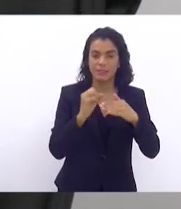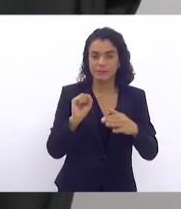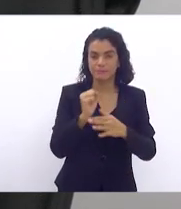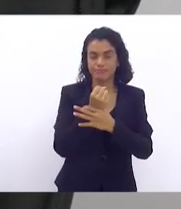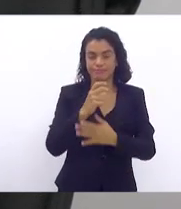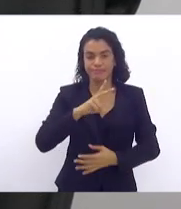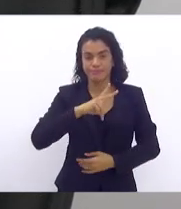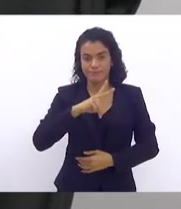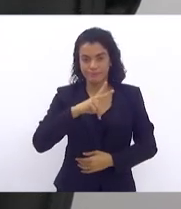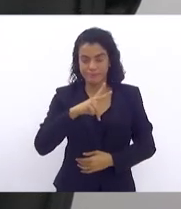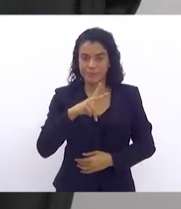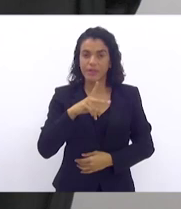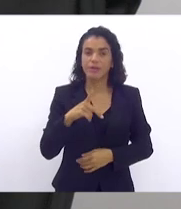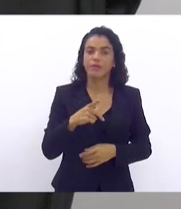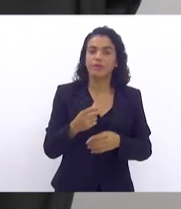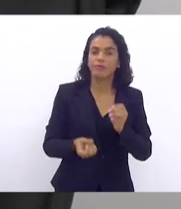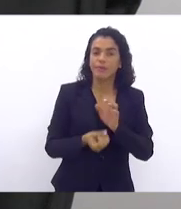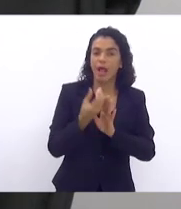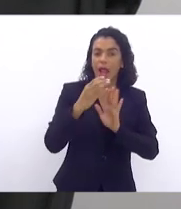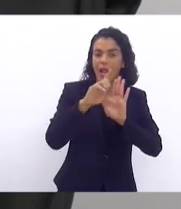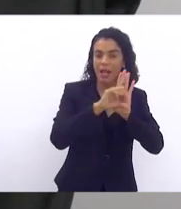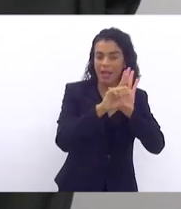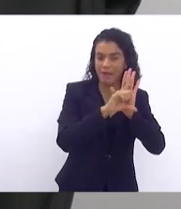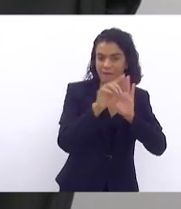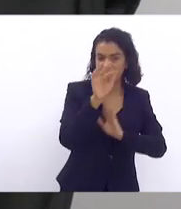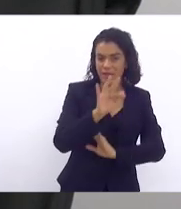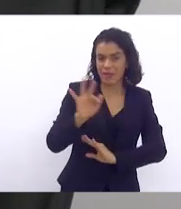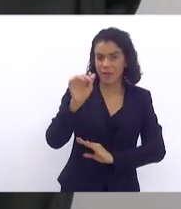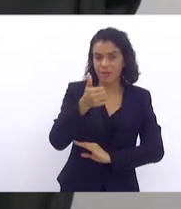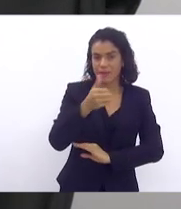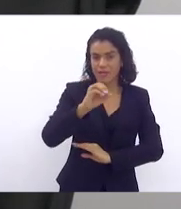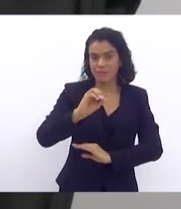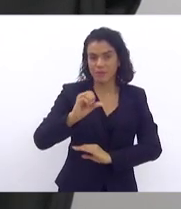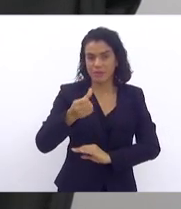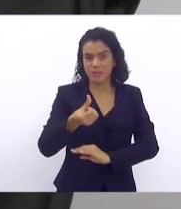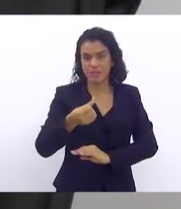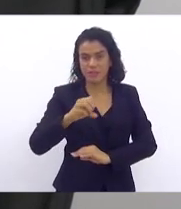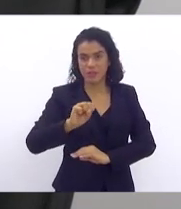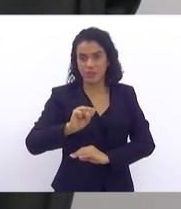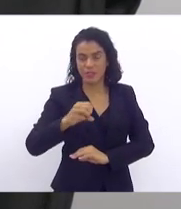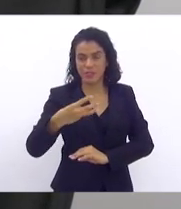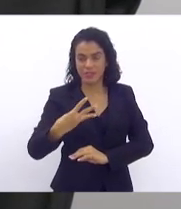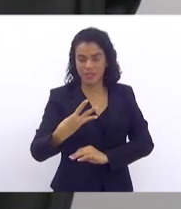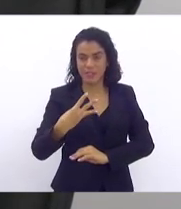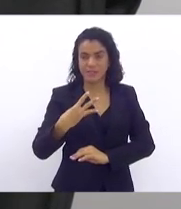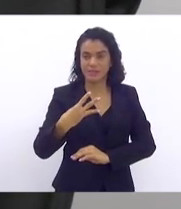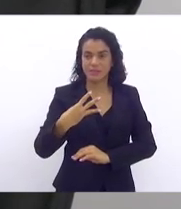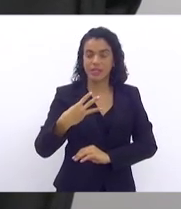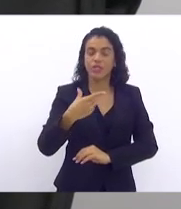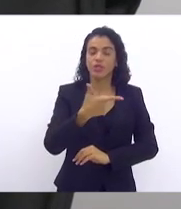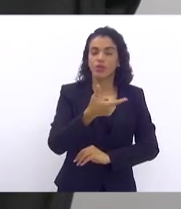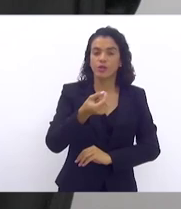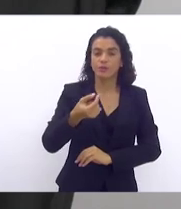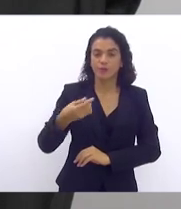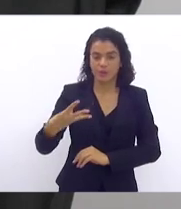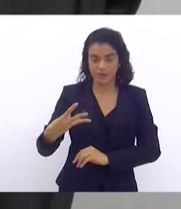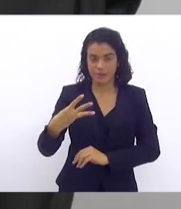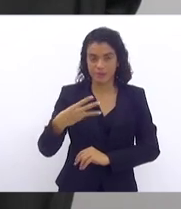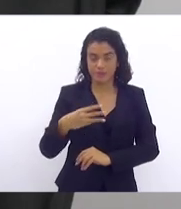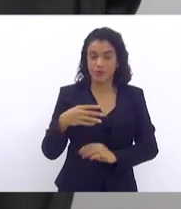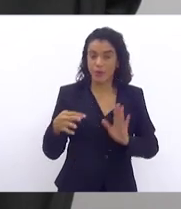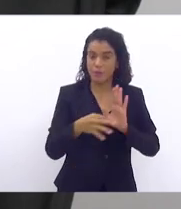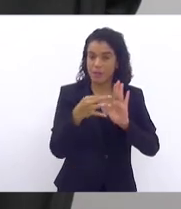privada constituídas nos termos da Lei Federal 10.826, de 22 de dezembro de 2003. Parecer